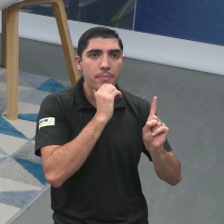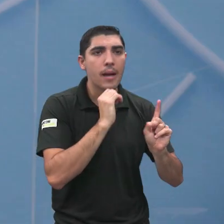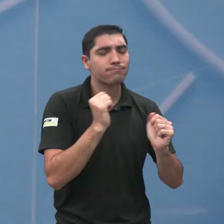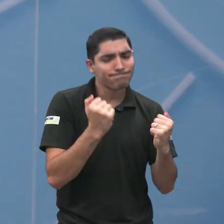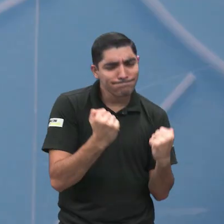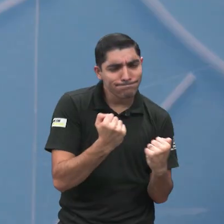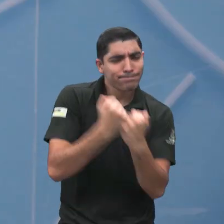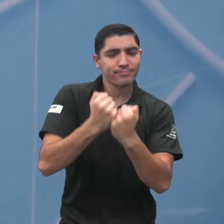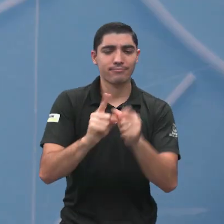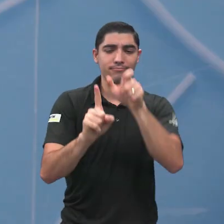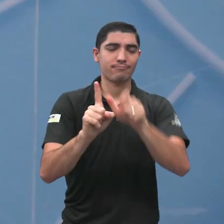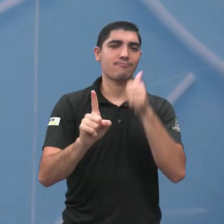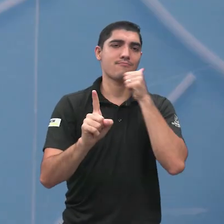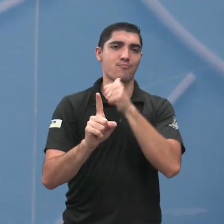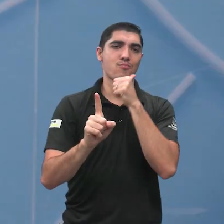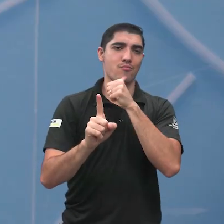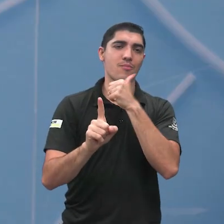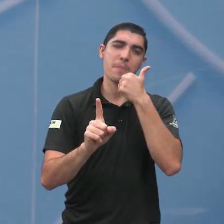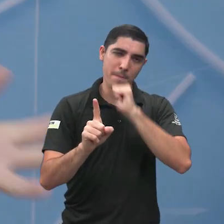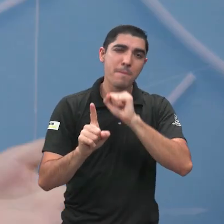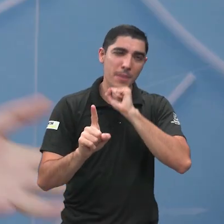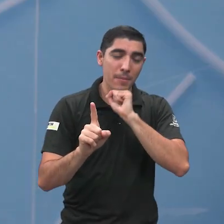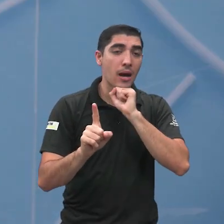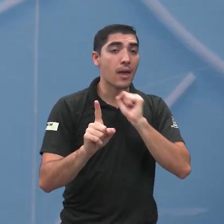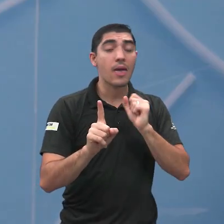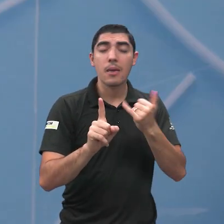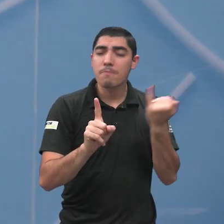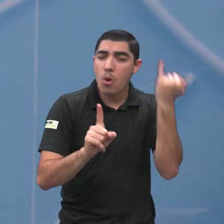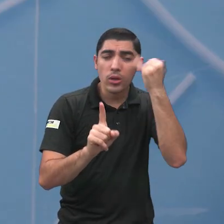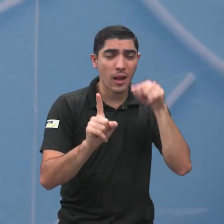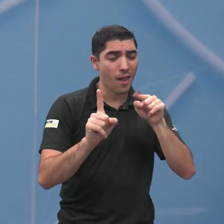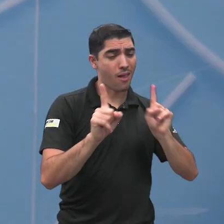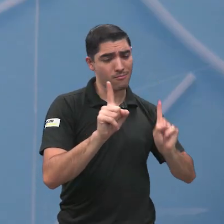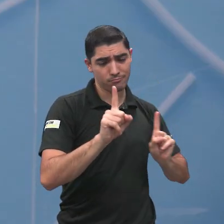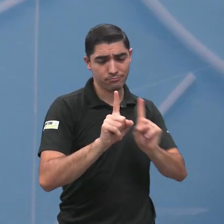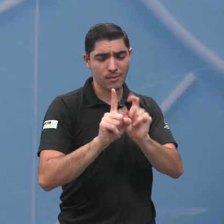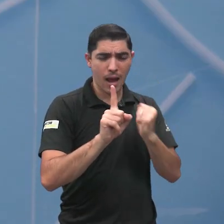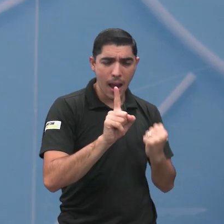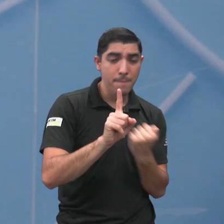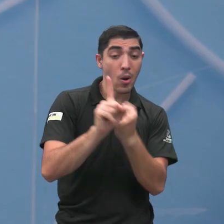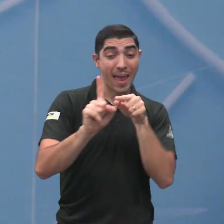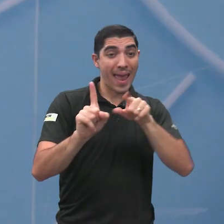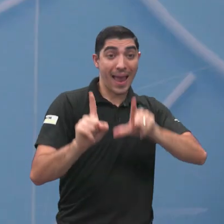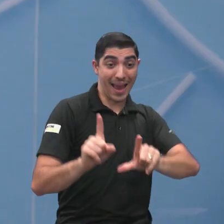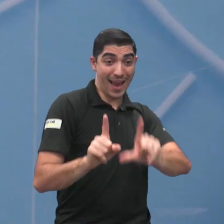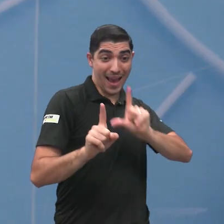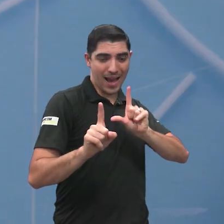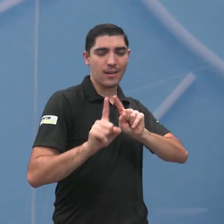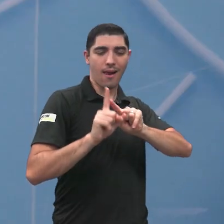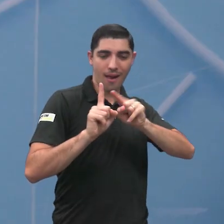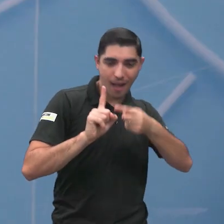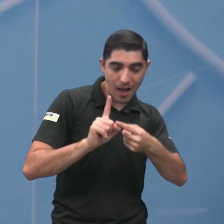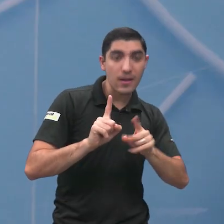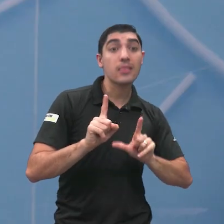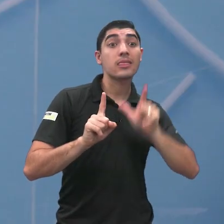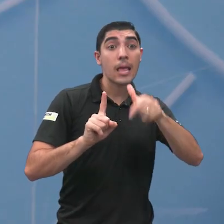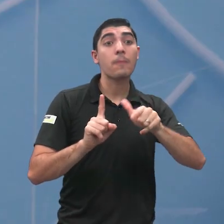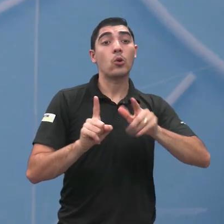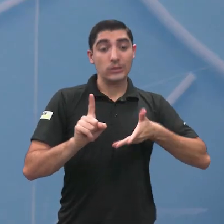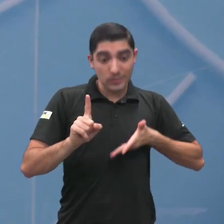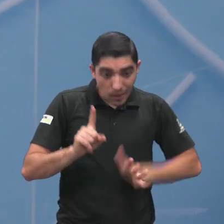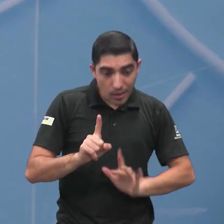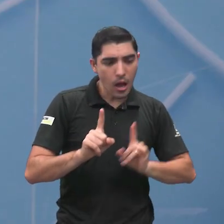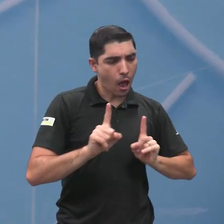tem o suporte do pai, né, desde o pré-natal até o pós, né, nascimento, a mãe ela se sente mais